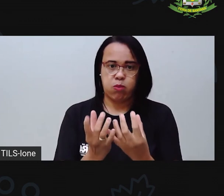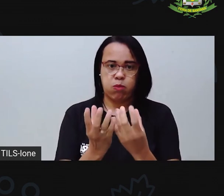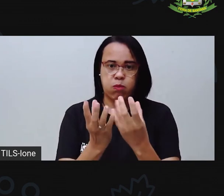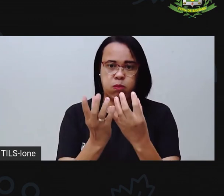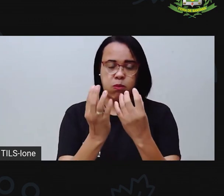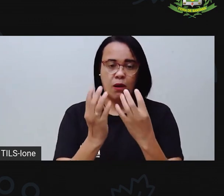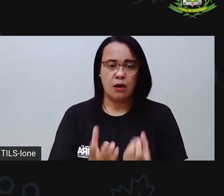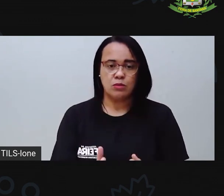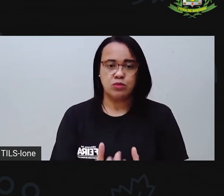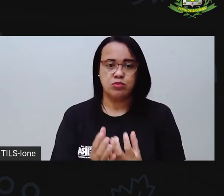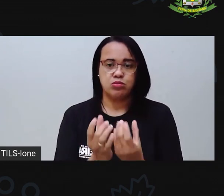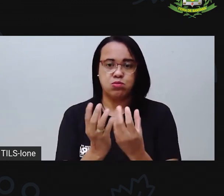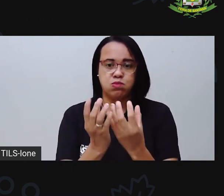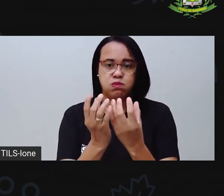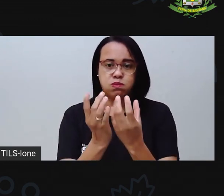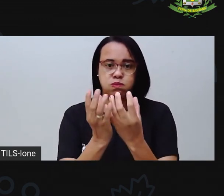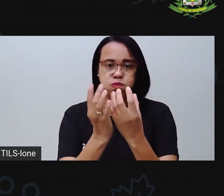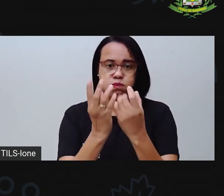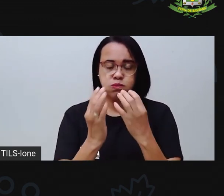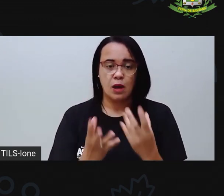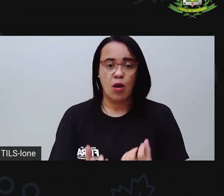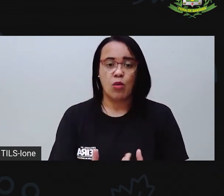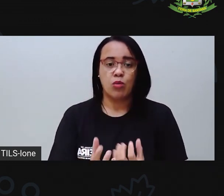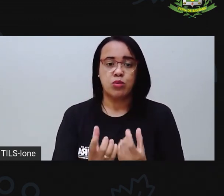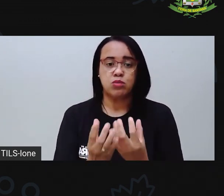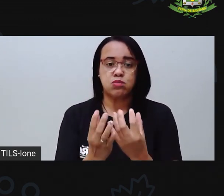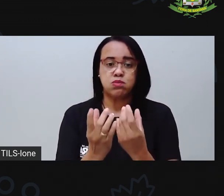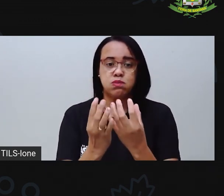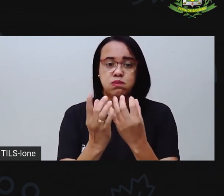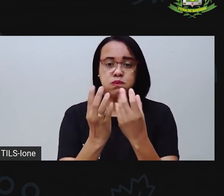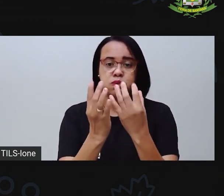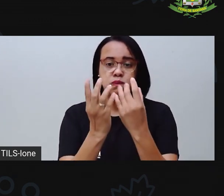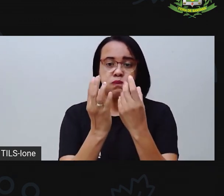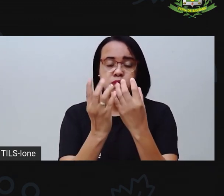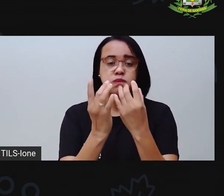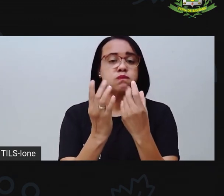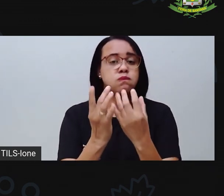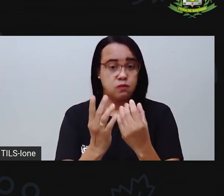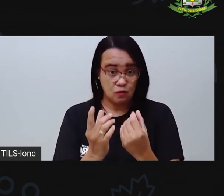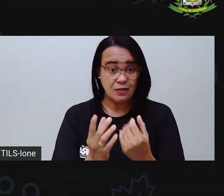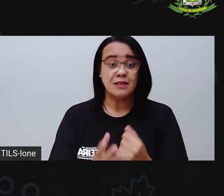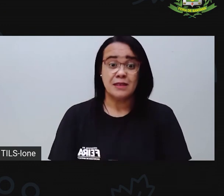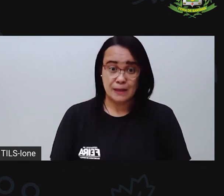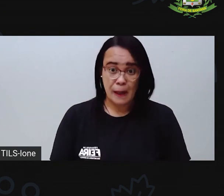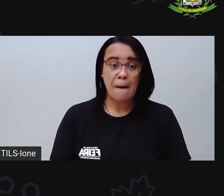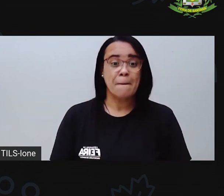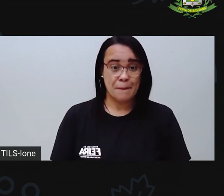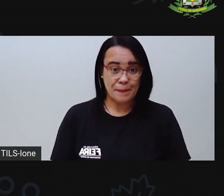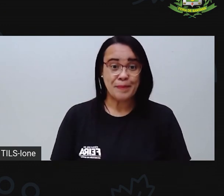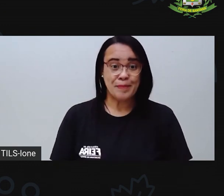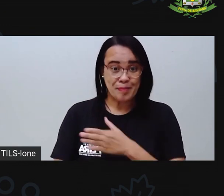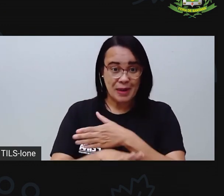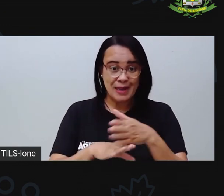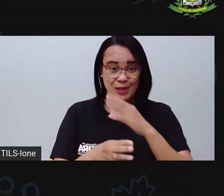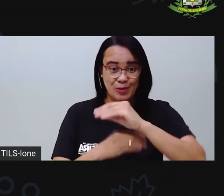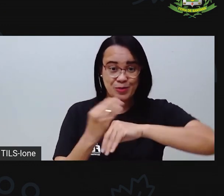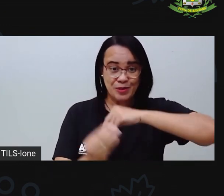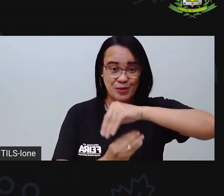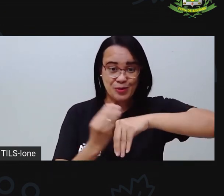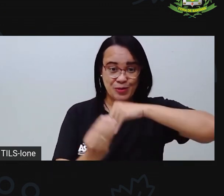Então, fica assim, ó, deixa eu mostrar pra câmera, ó. Estão vendo como é que fica? Efervescente, ó, borbulhando.